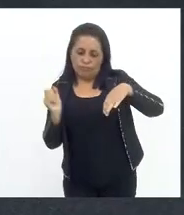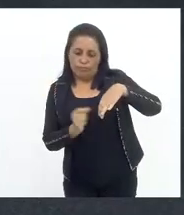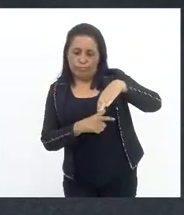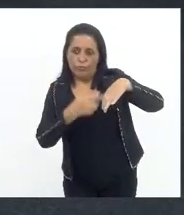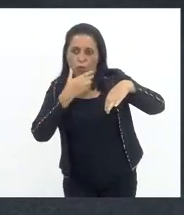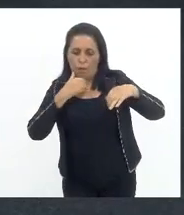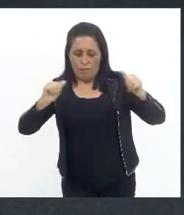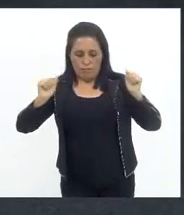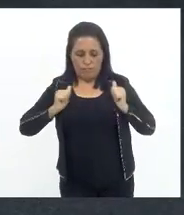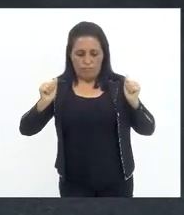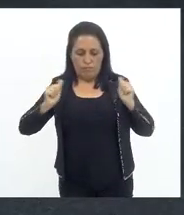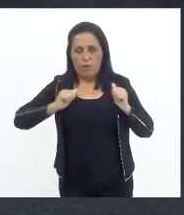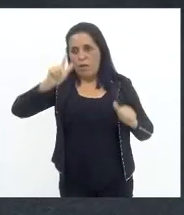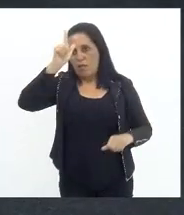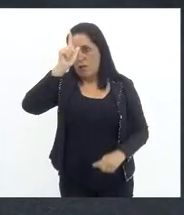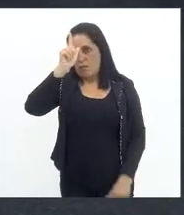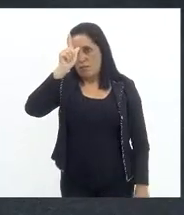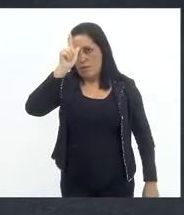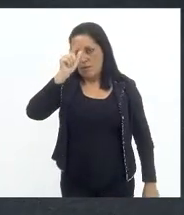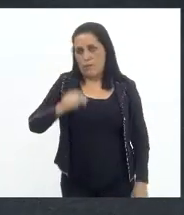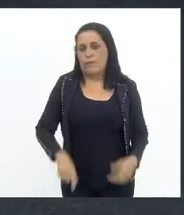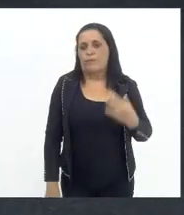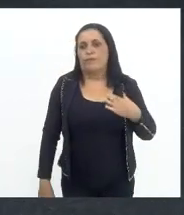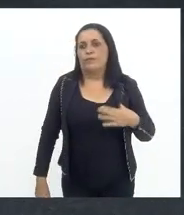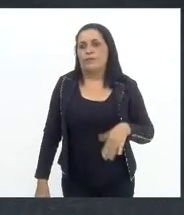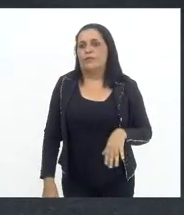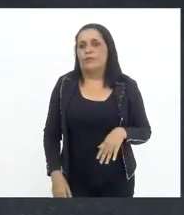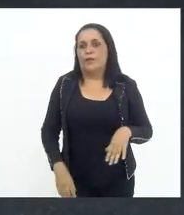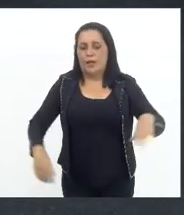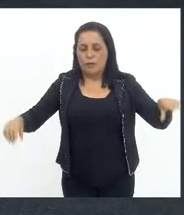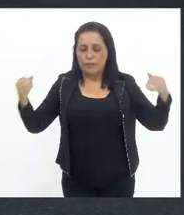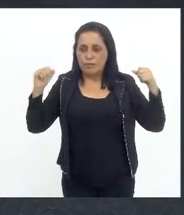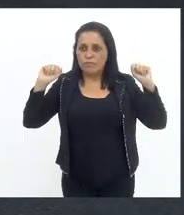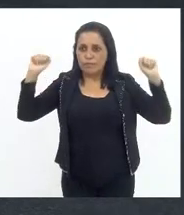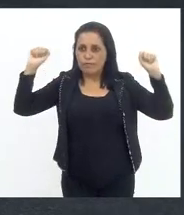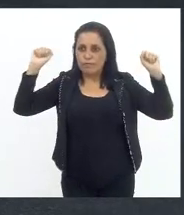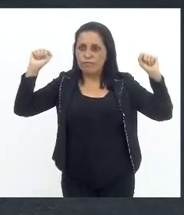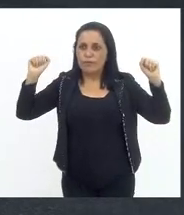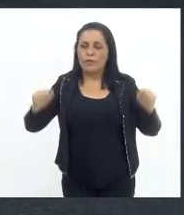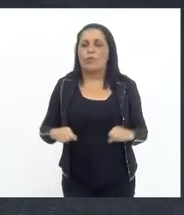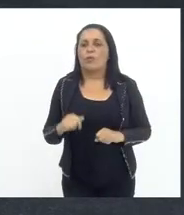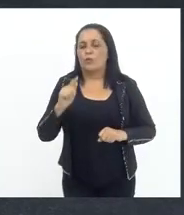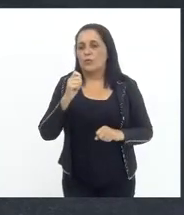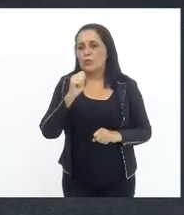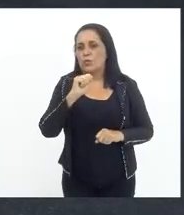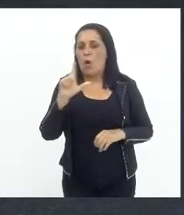e ele comemorou esse gol,